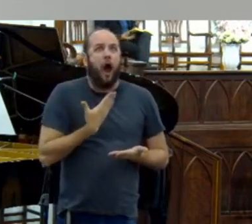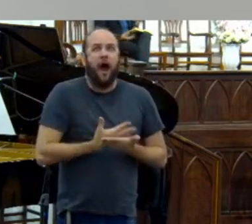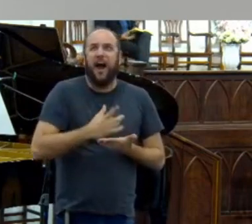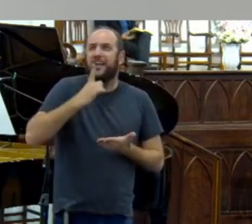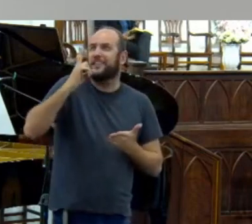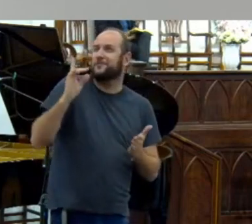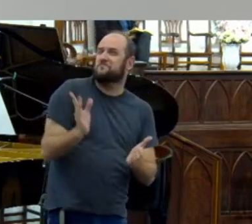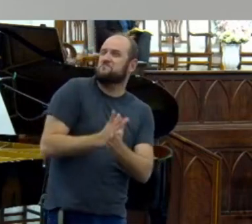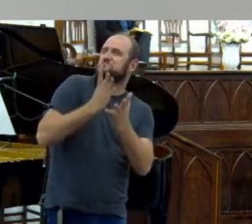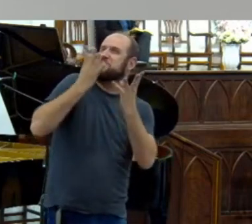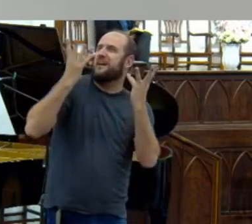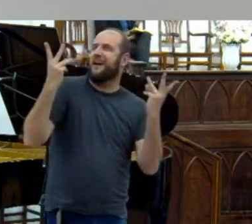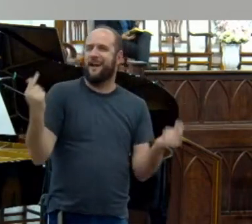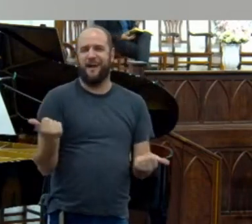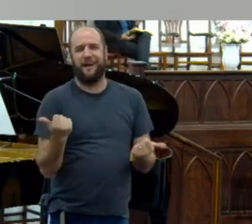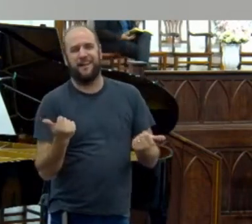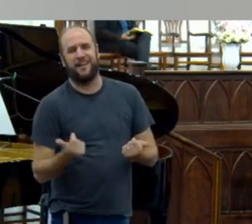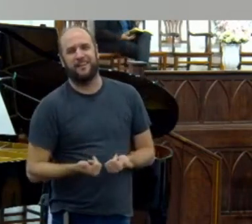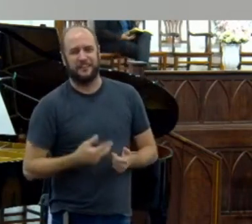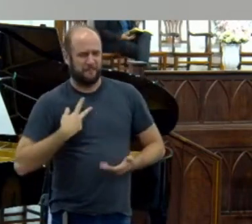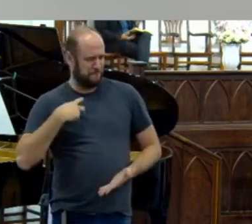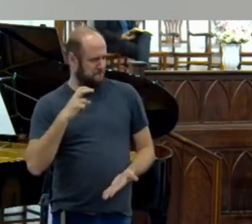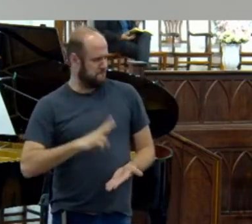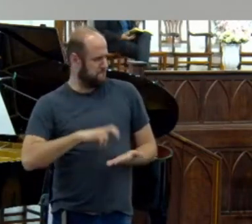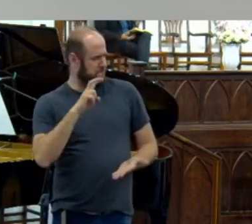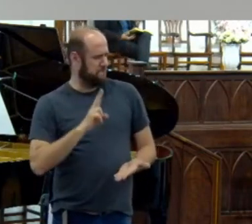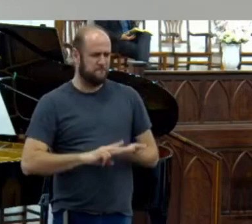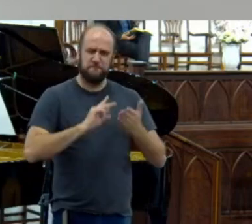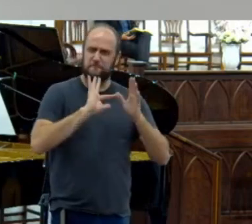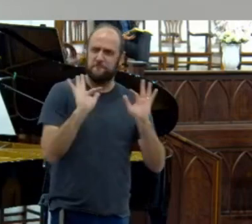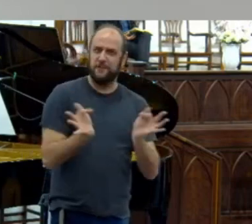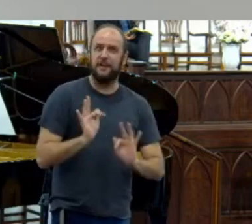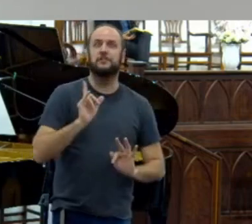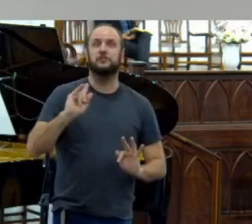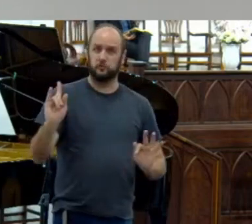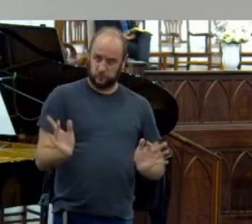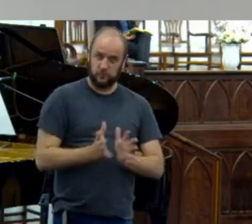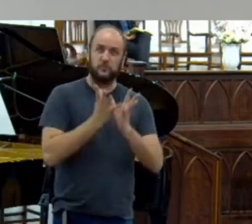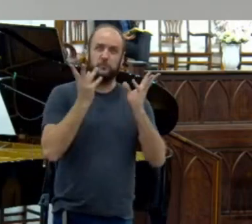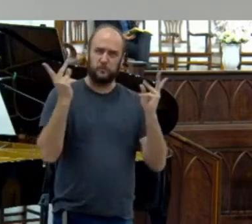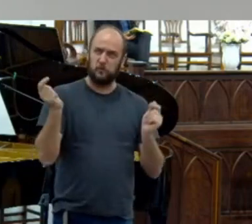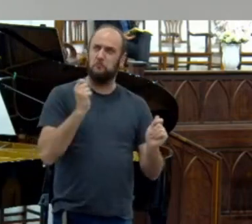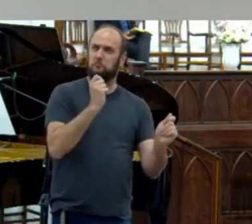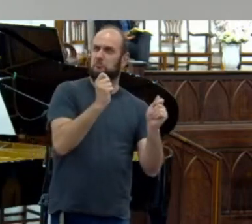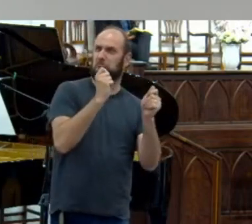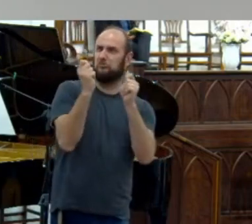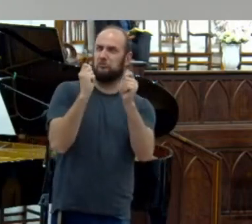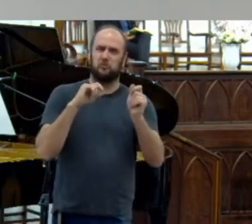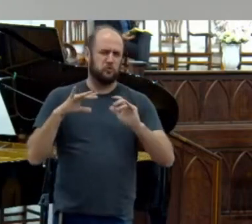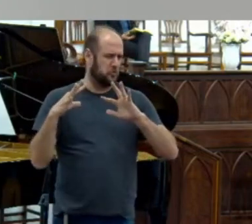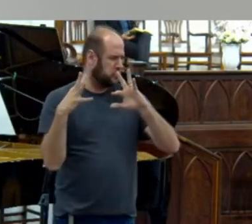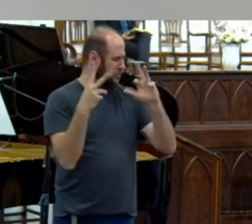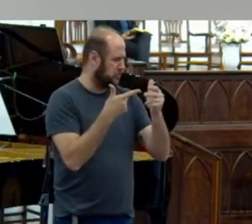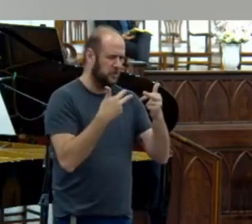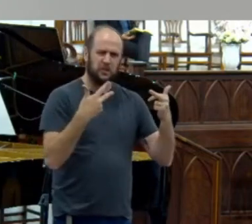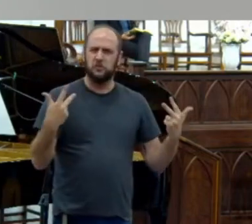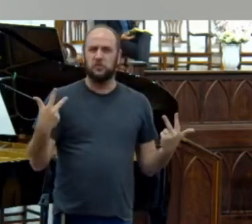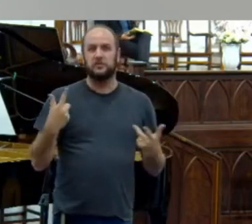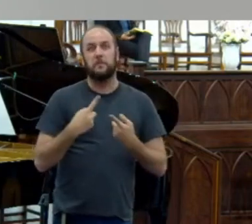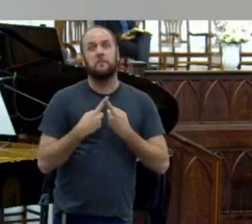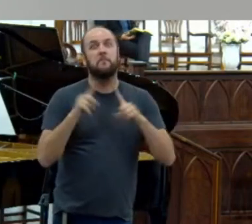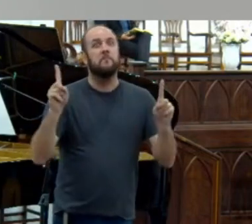grande é o nosso. E vocês se alegram no fato de Deus ser tão grande que controla todas as coisas.